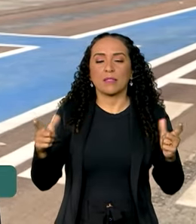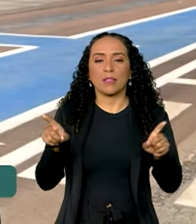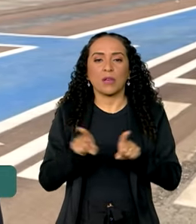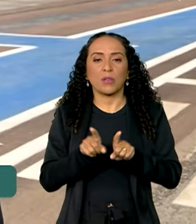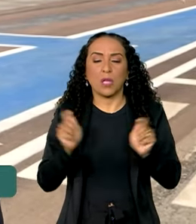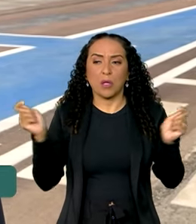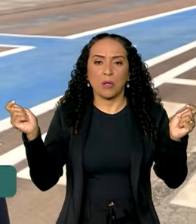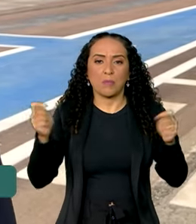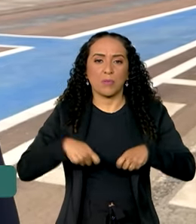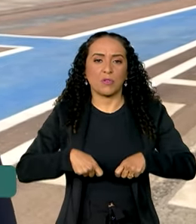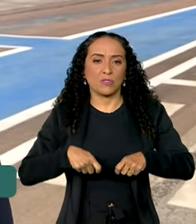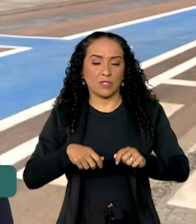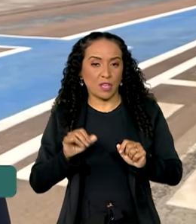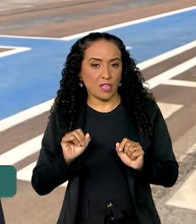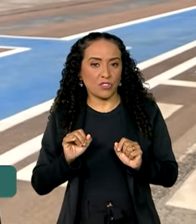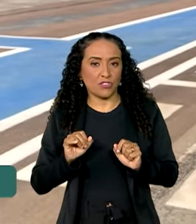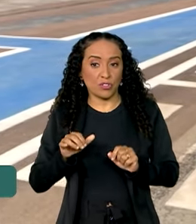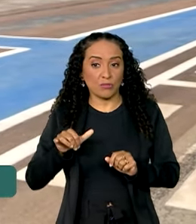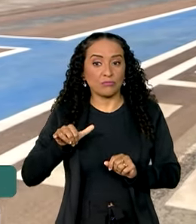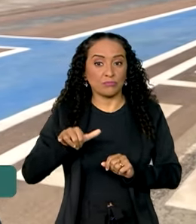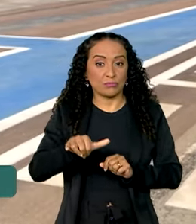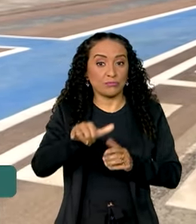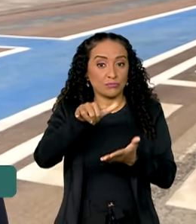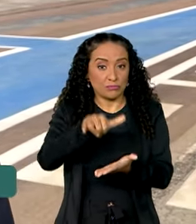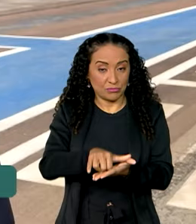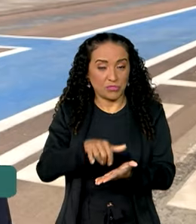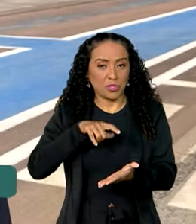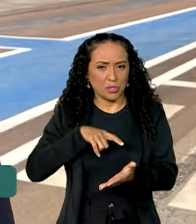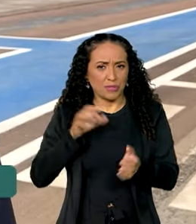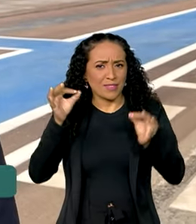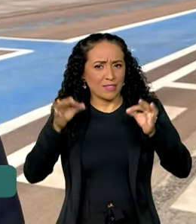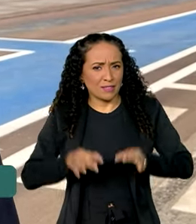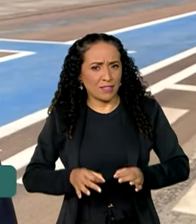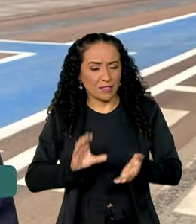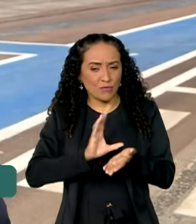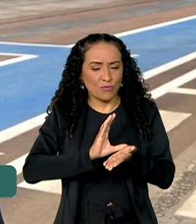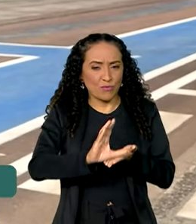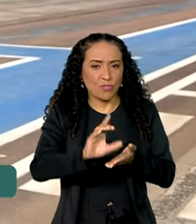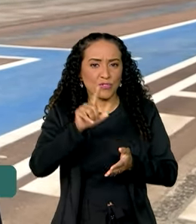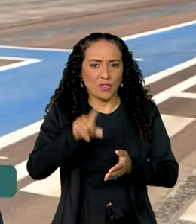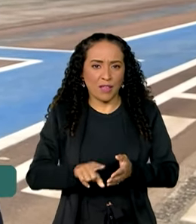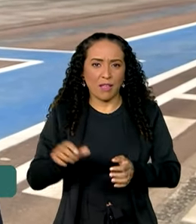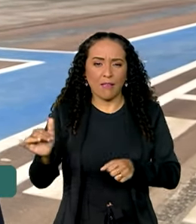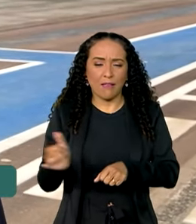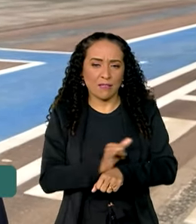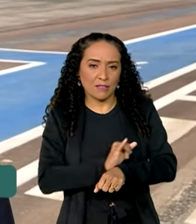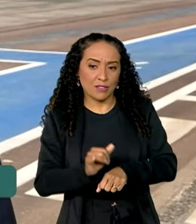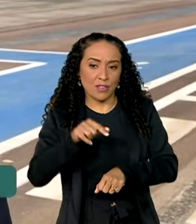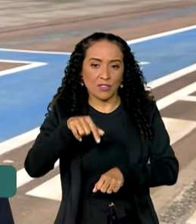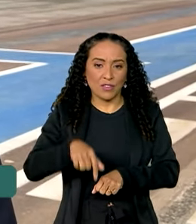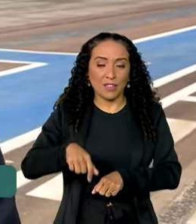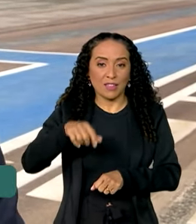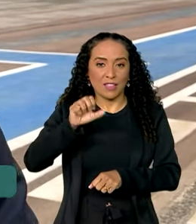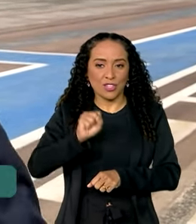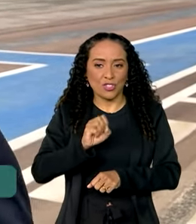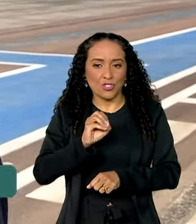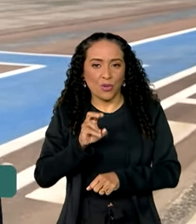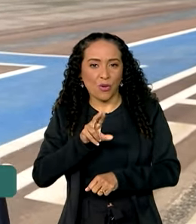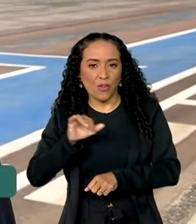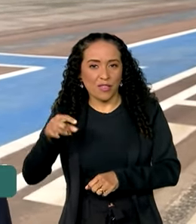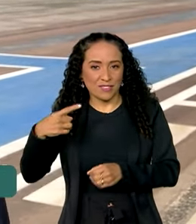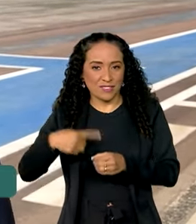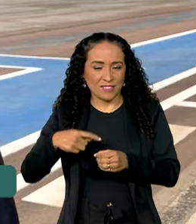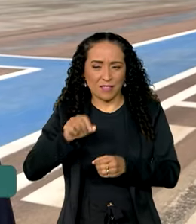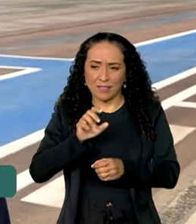mais a capacidade do Porto eu não tenho dúvida que esse investimento é estratégico aqui para sorriso e para